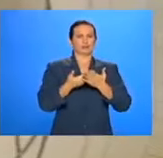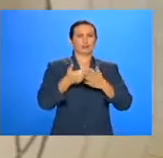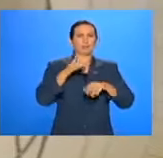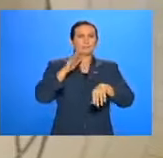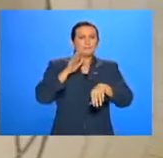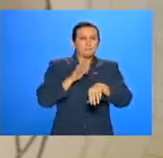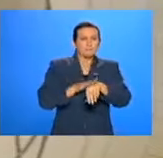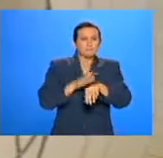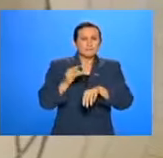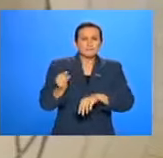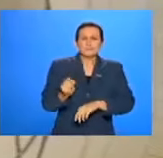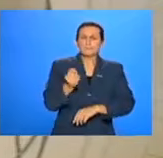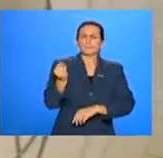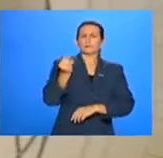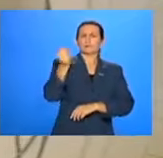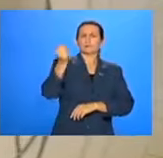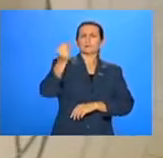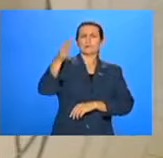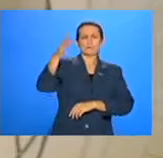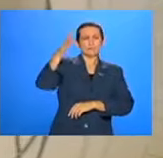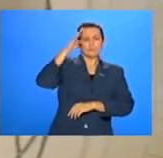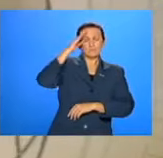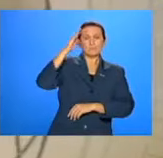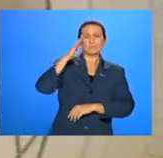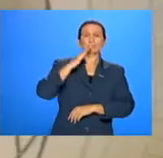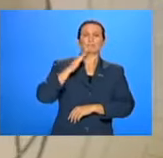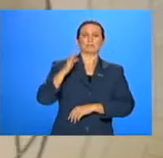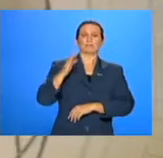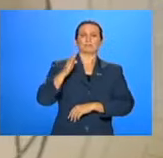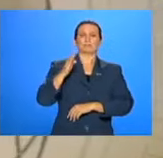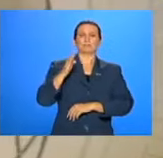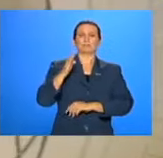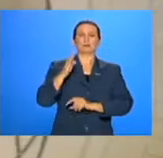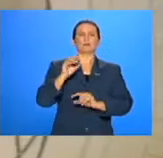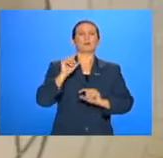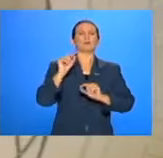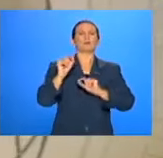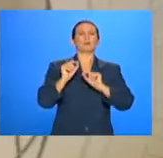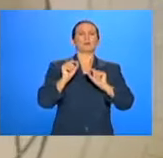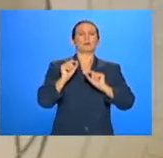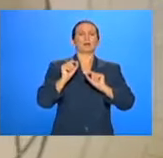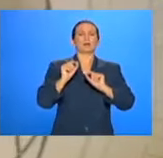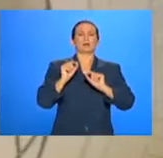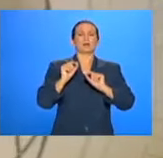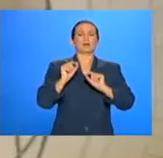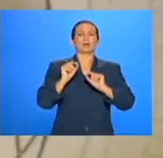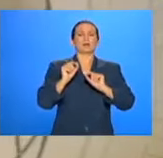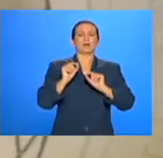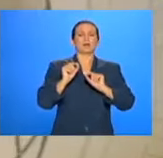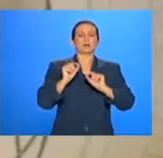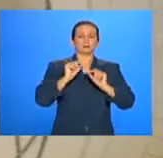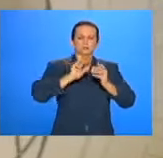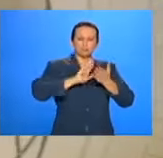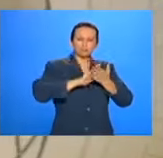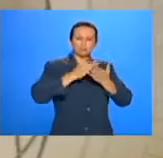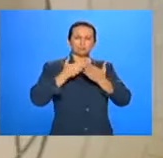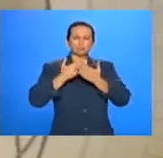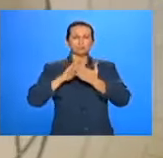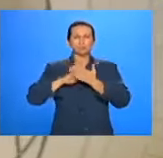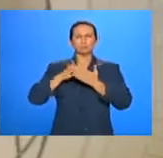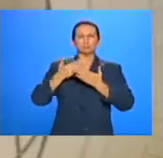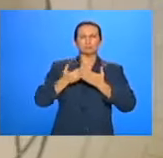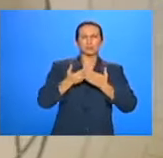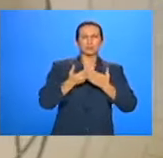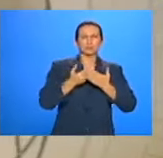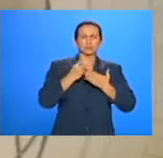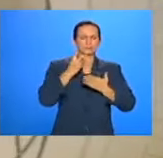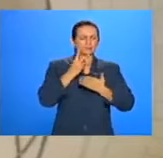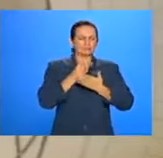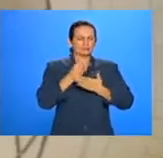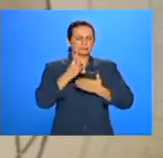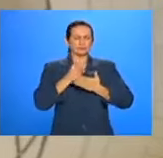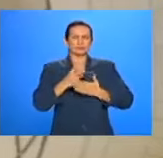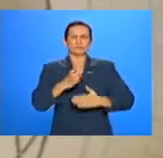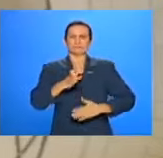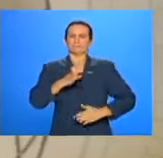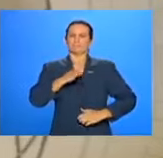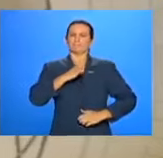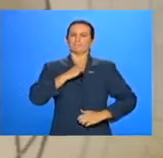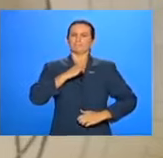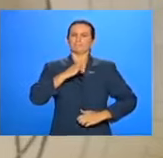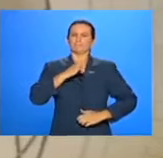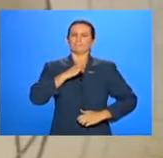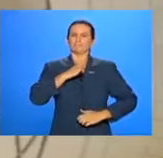priorizando, sempre colocando em prática no seu dia a dia a ética. Isso é